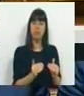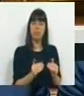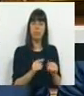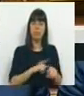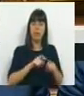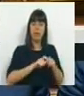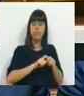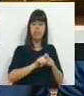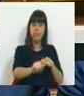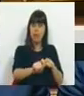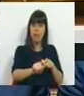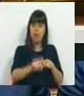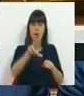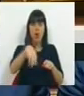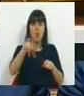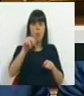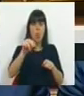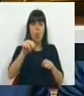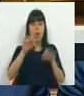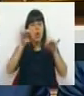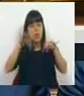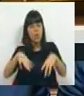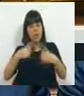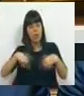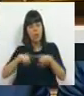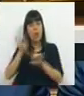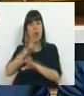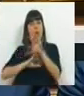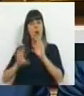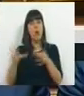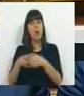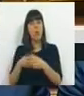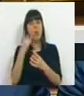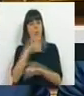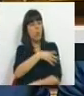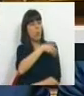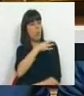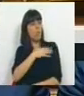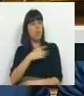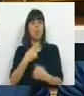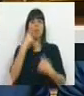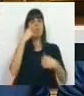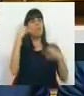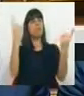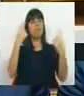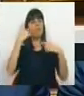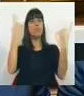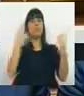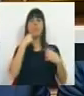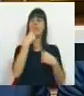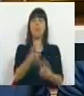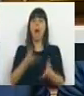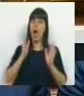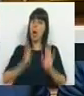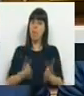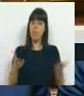durante todo esse período e nunca, no final de uma reunião do Eurogrupo, um comissário veio dizer publicamente